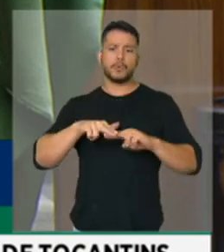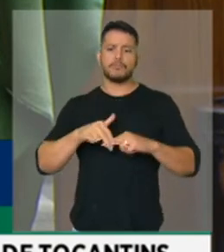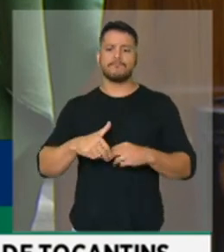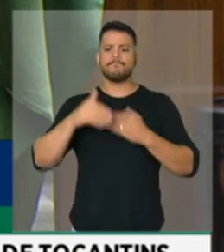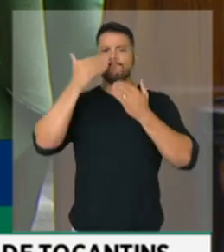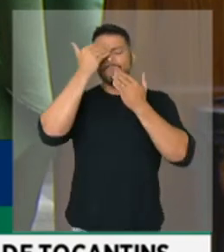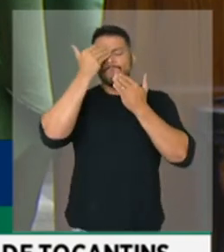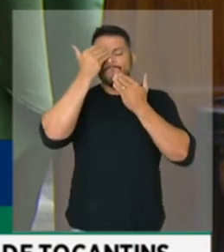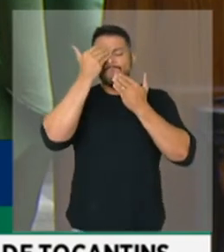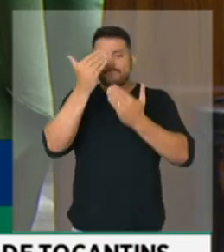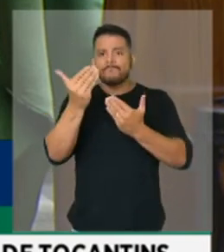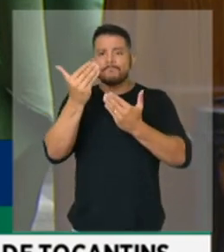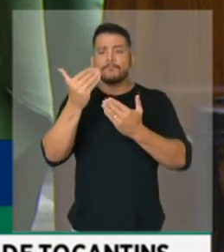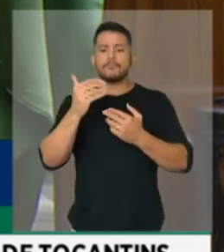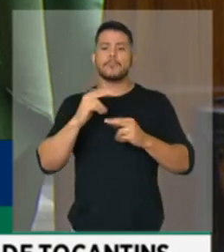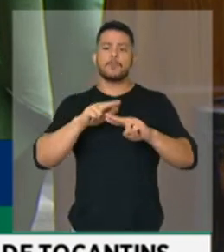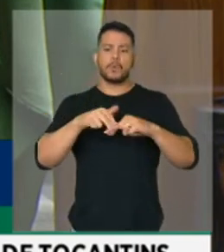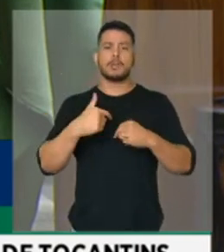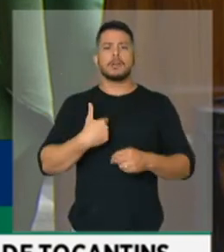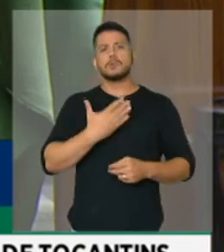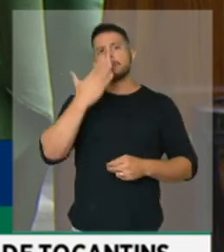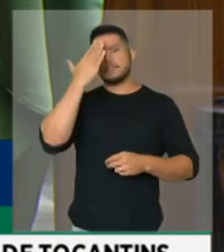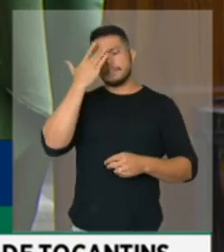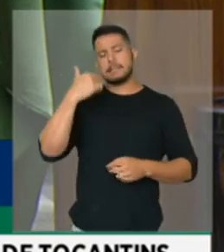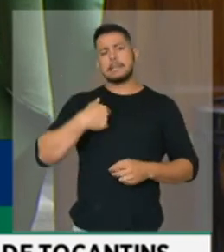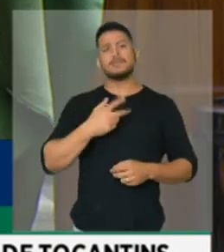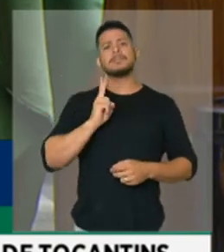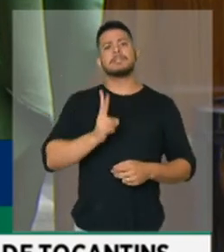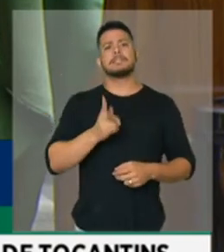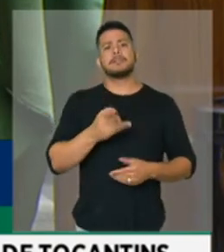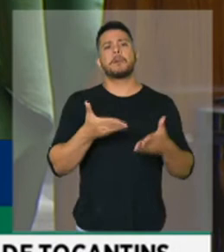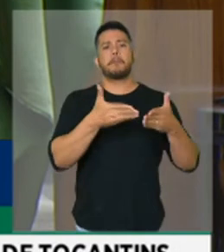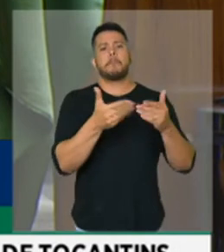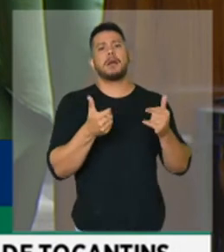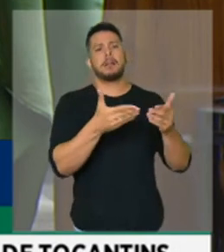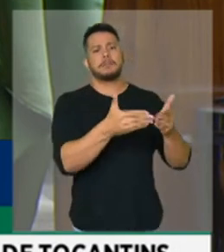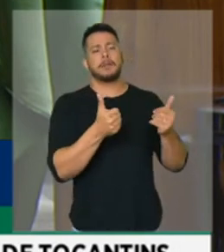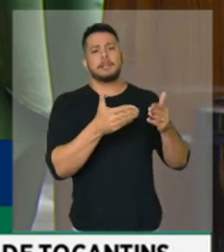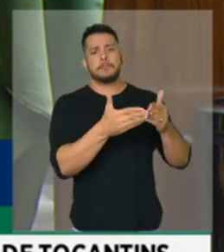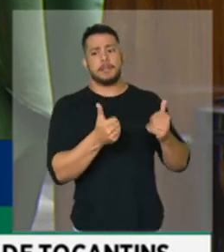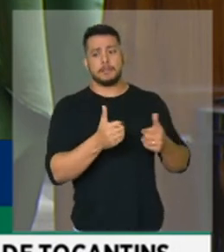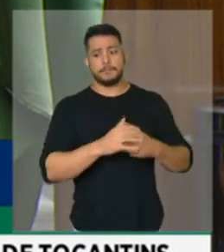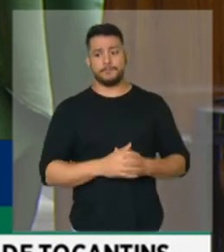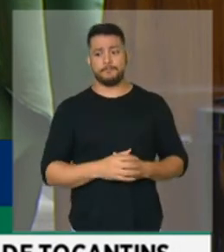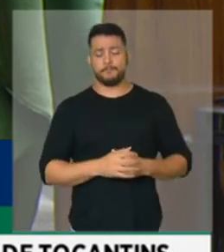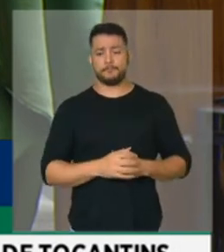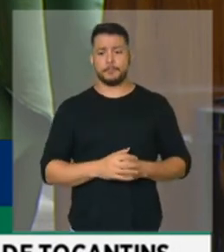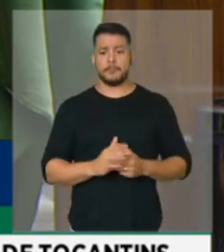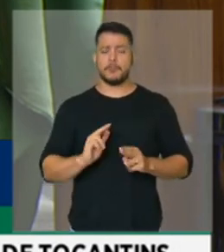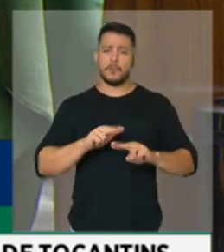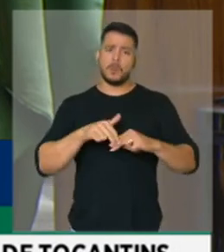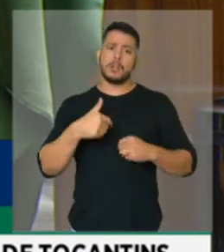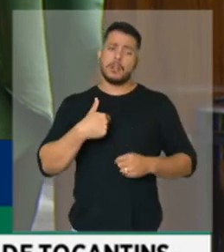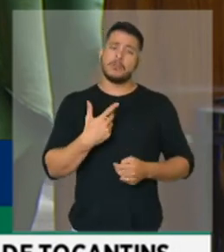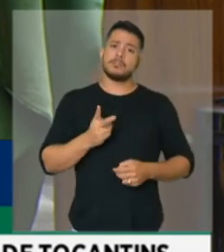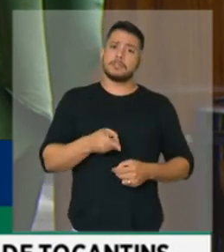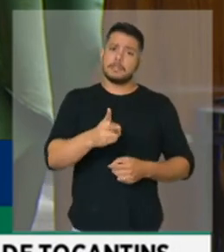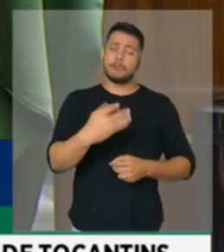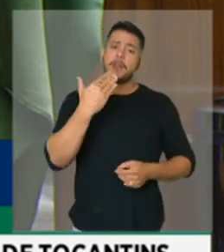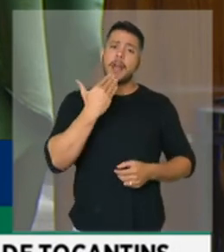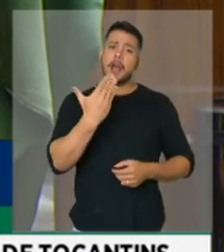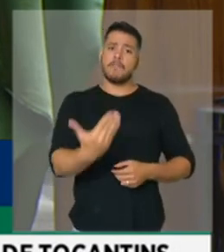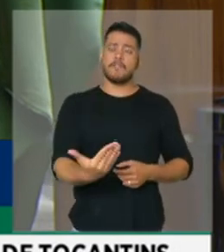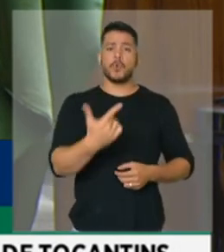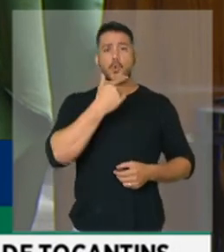muitas vezes nessa cadeira da presidência, por entender que aqui eu defendia esses homens e mulheres do meu Estado que não tem voz